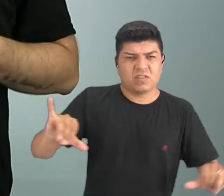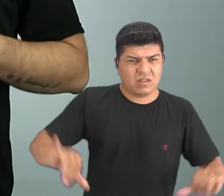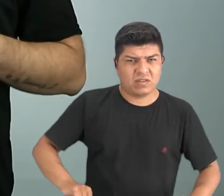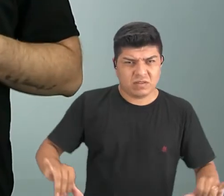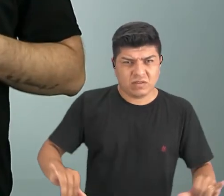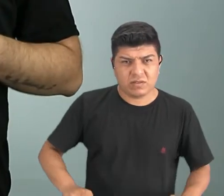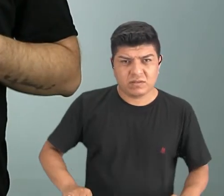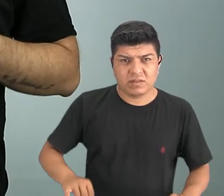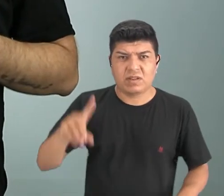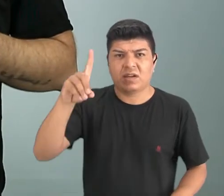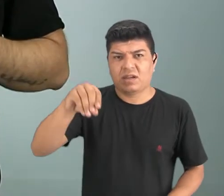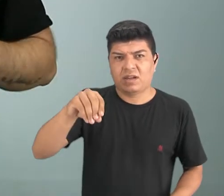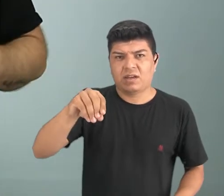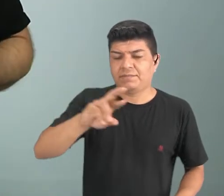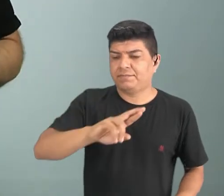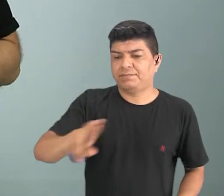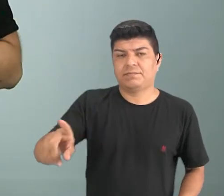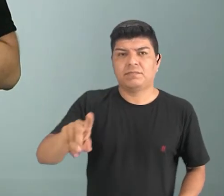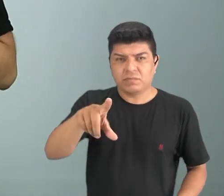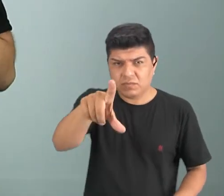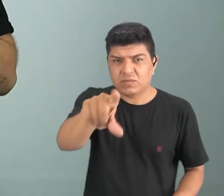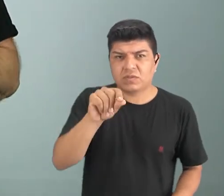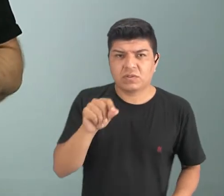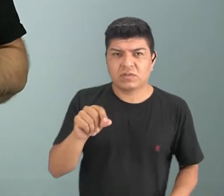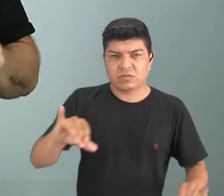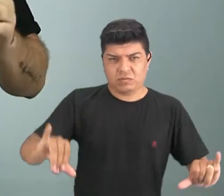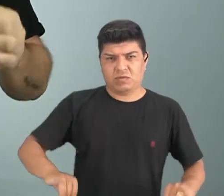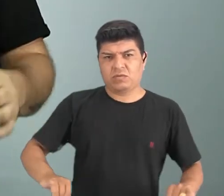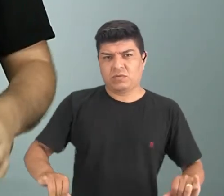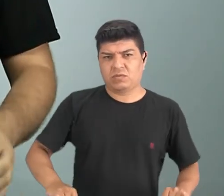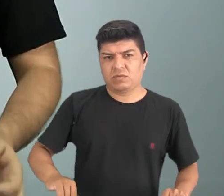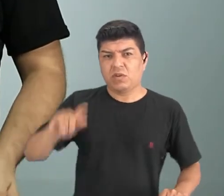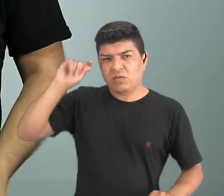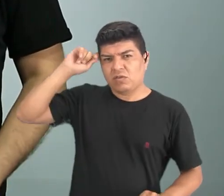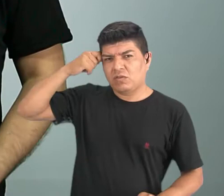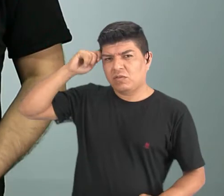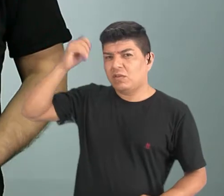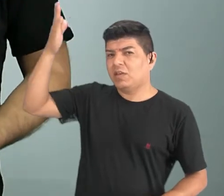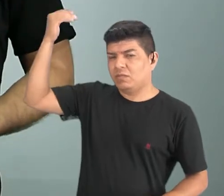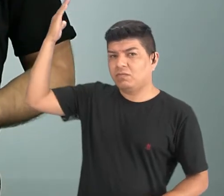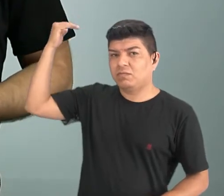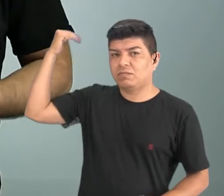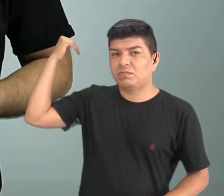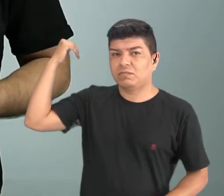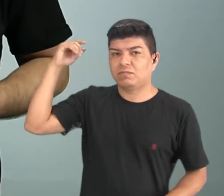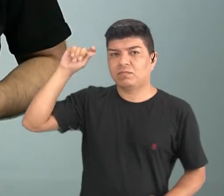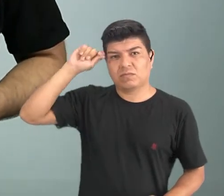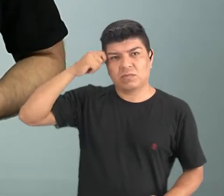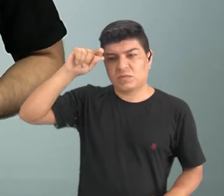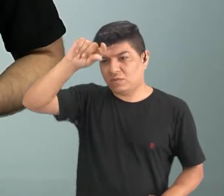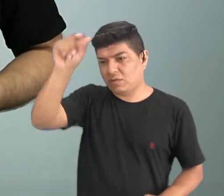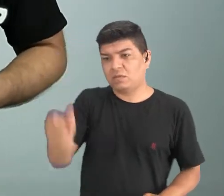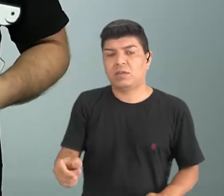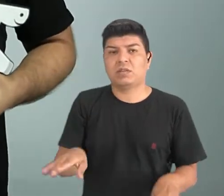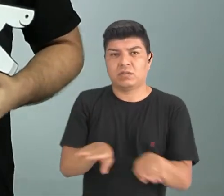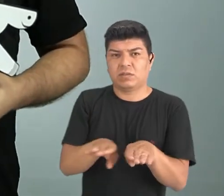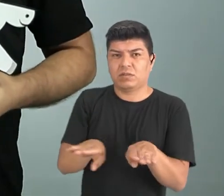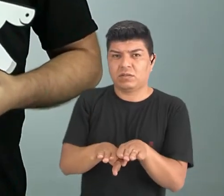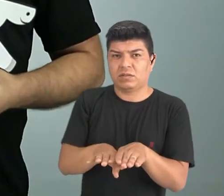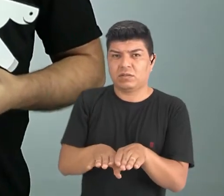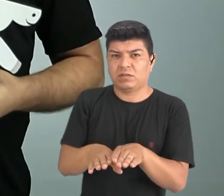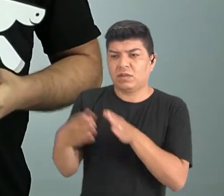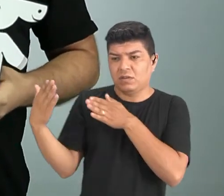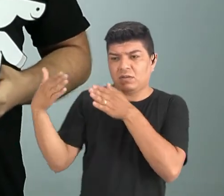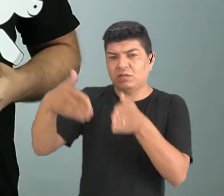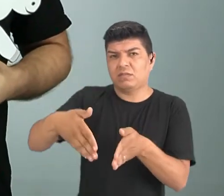sofrer. Você escolheu sofrer? Esses negros, os negros da época, o negrinho do pastoreio, ele veio